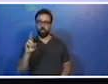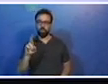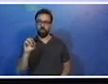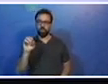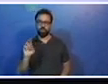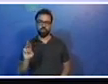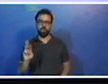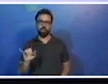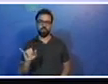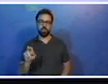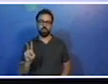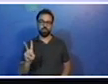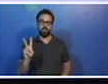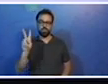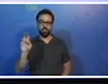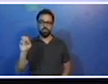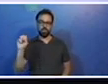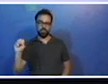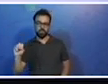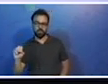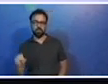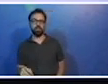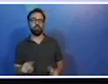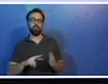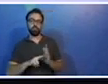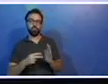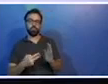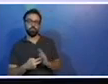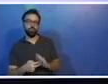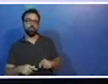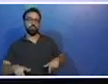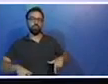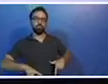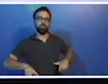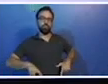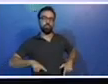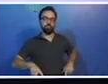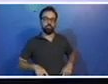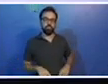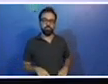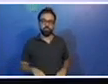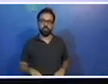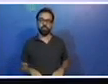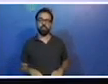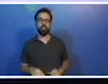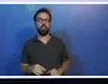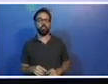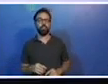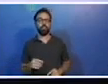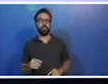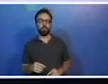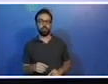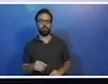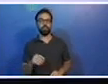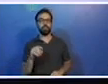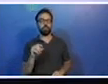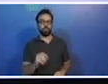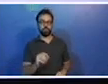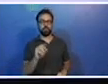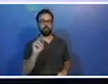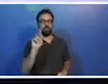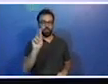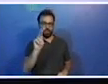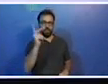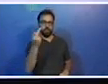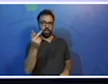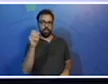quando conjugado com a terceira pessoa do singular, que é o he, she ou it, ou nomes que estão